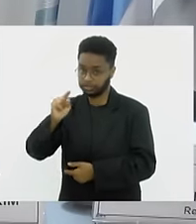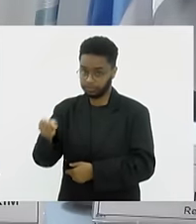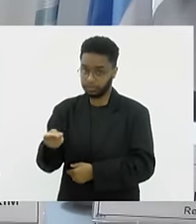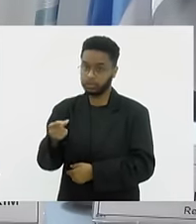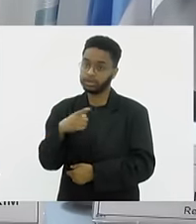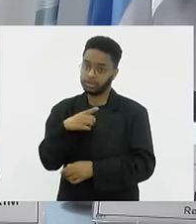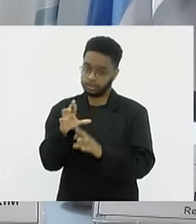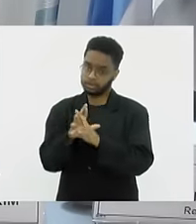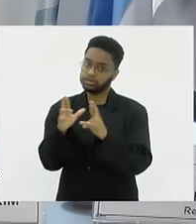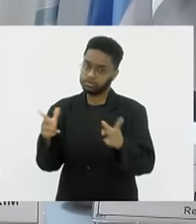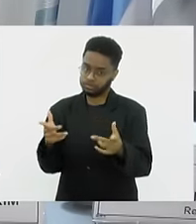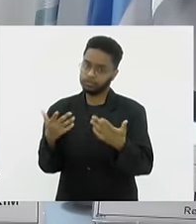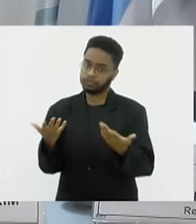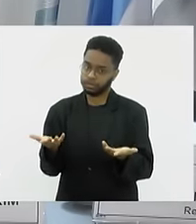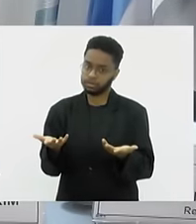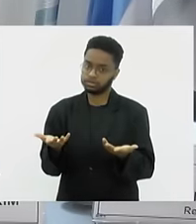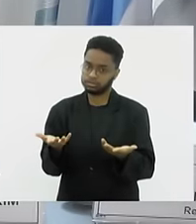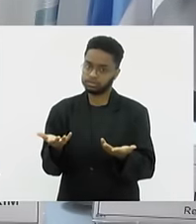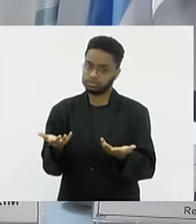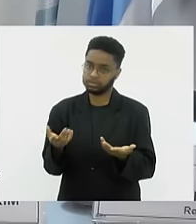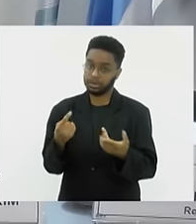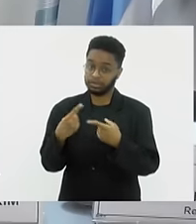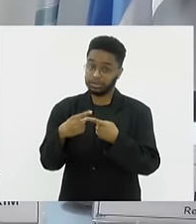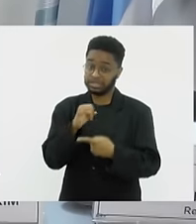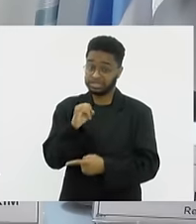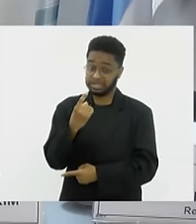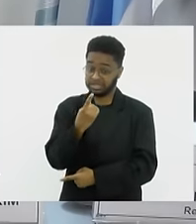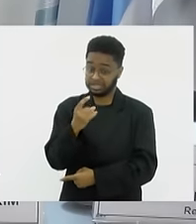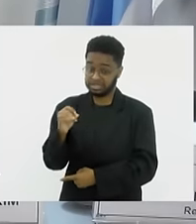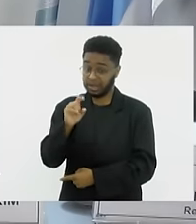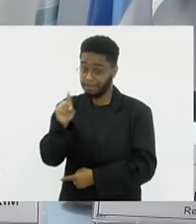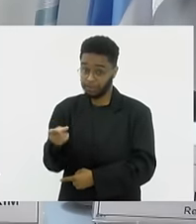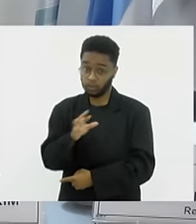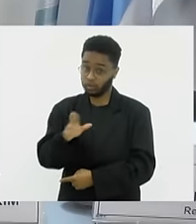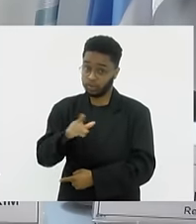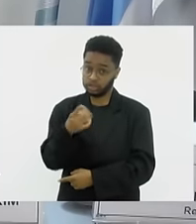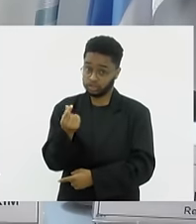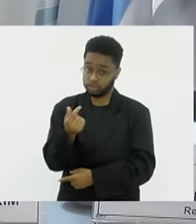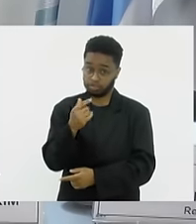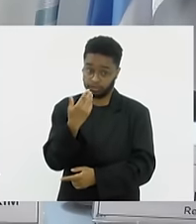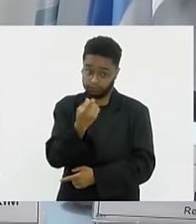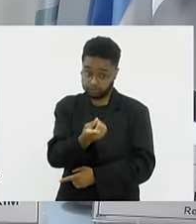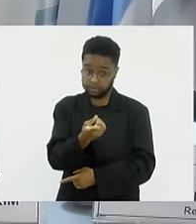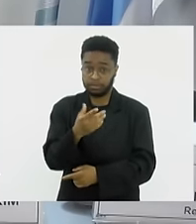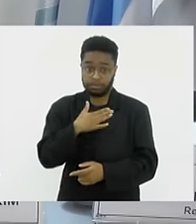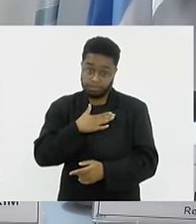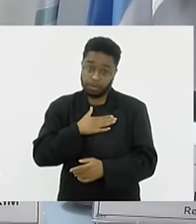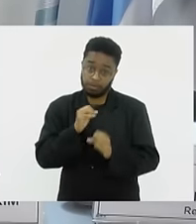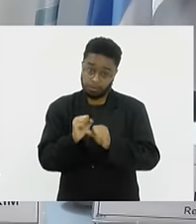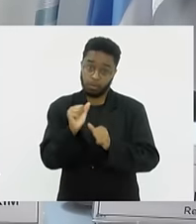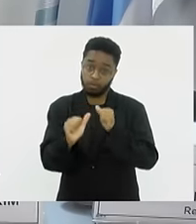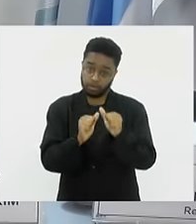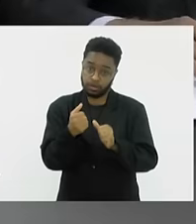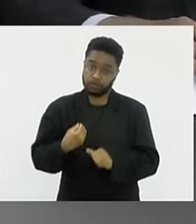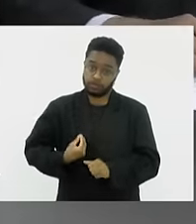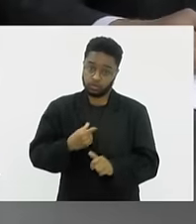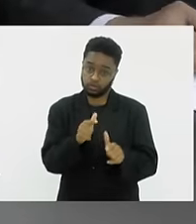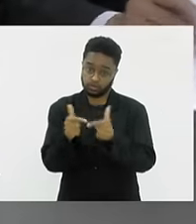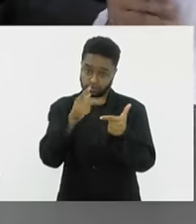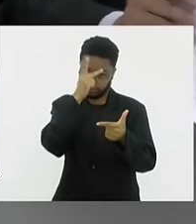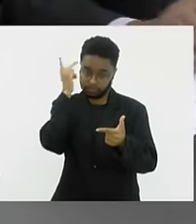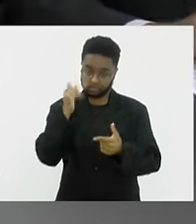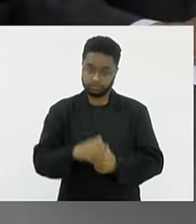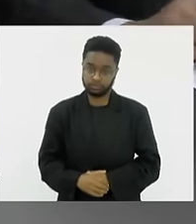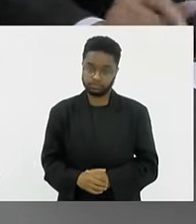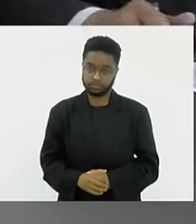dá uma diferença substancial. Se cento e tantos mil reais não é dinheiro para o senhor, para mim, pode mudar a vida de uma pessoa. Só para eu explicar para o